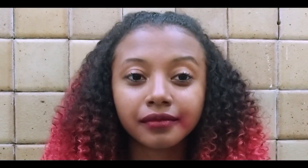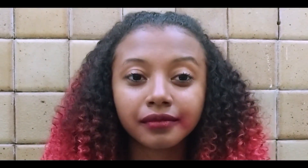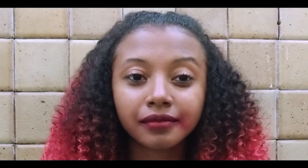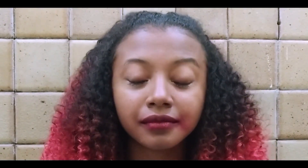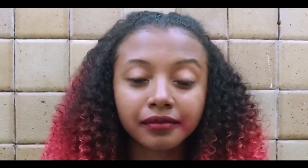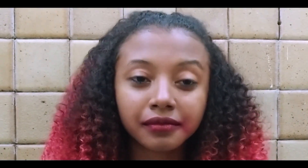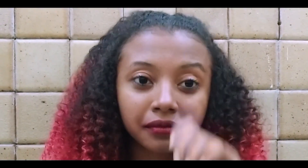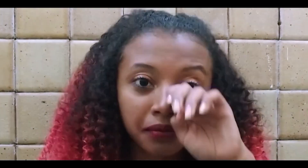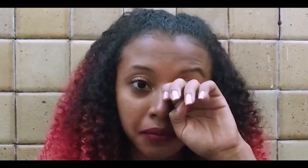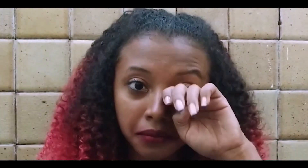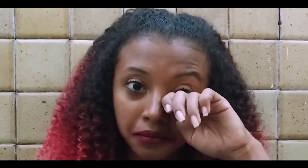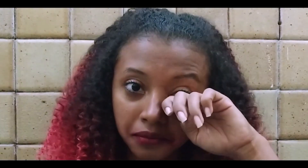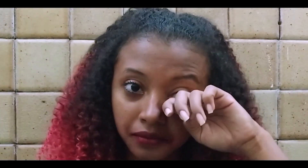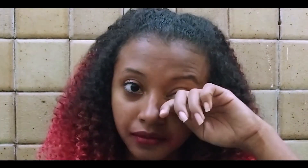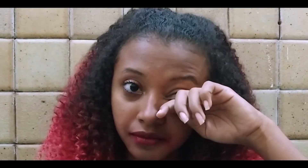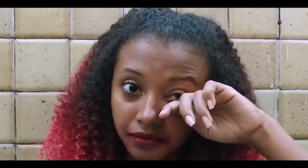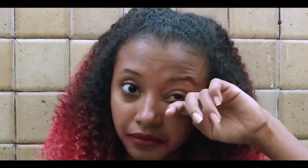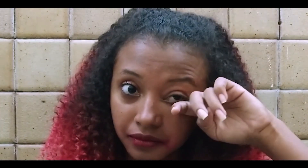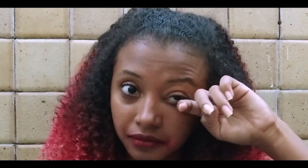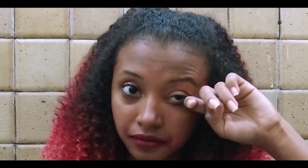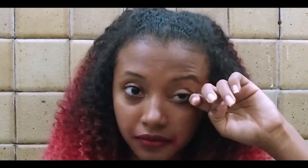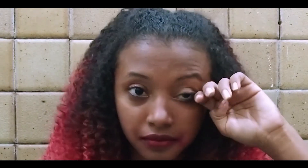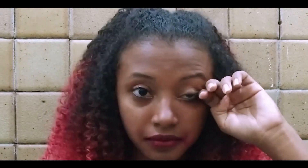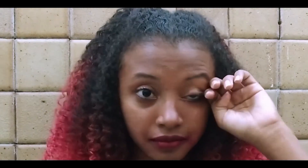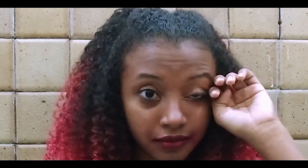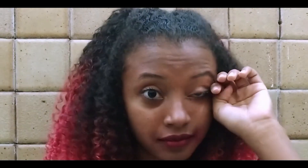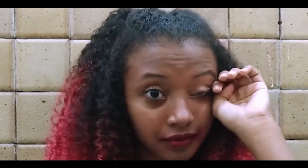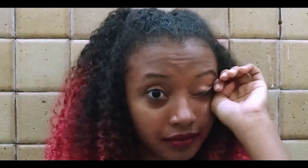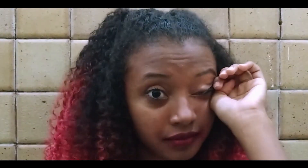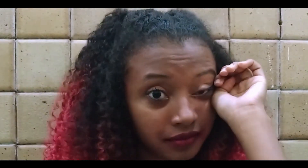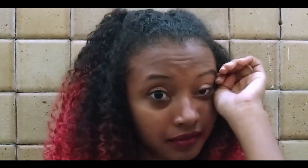receita. Quem não sem